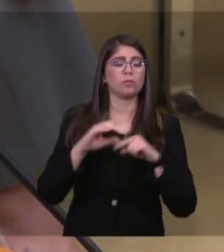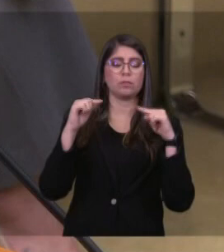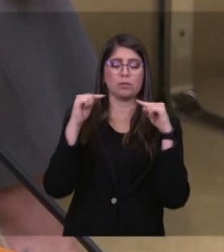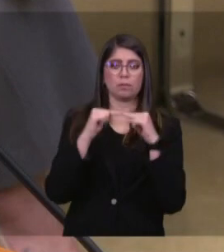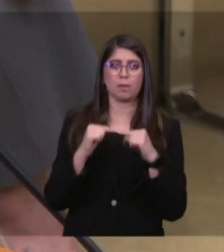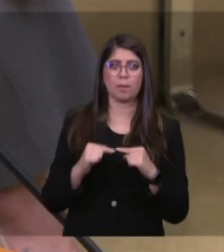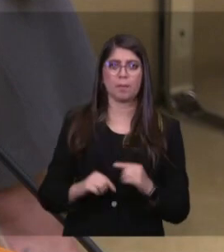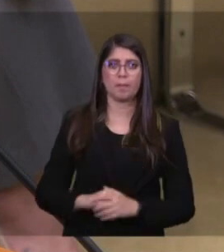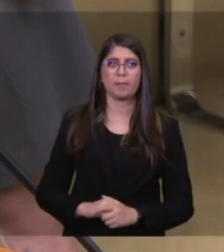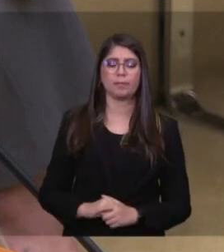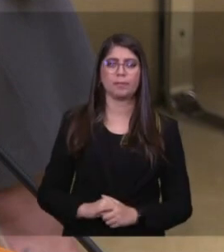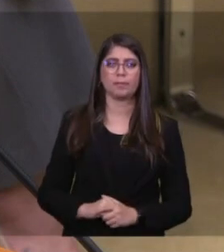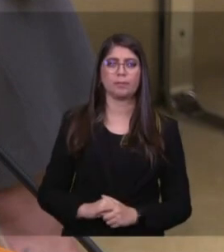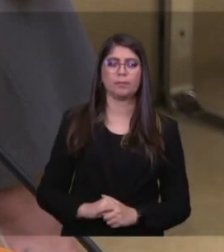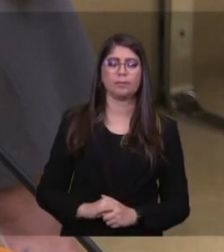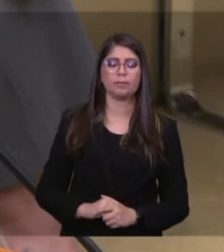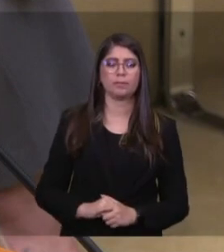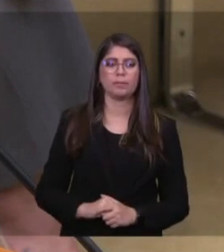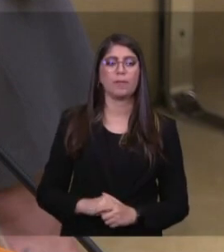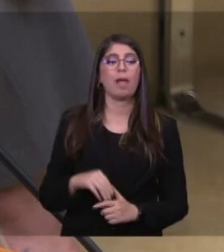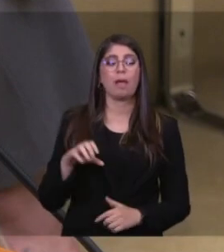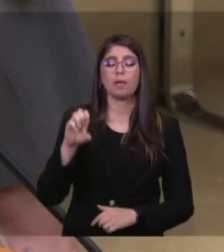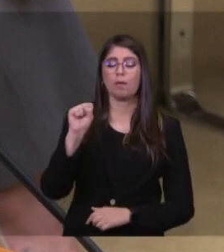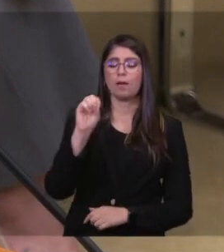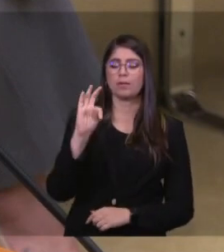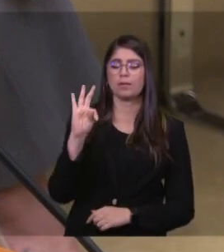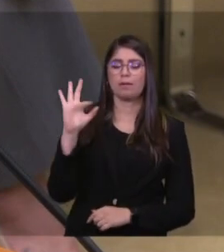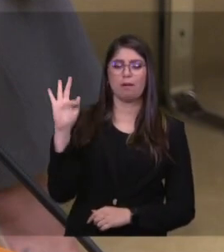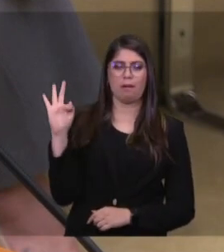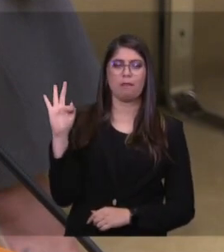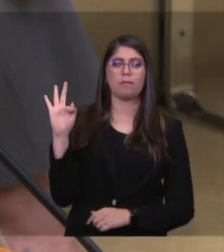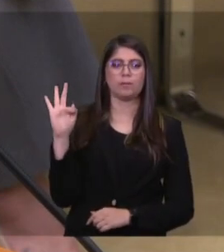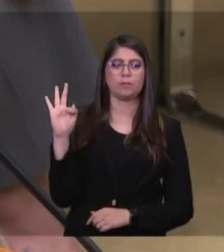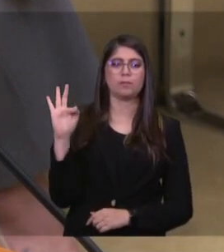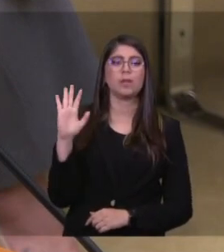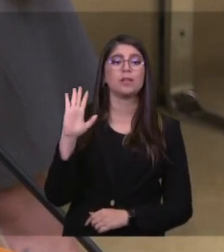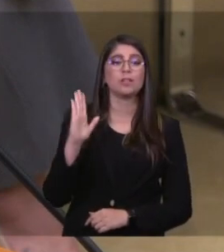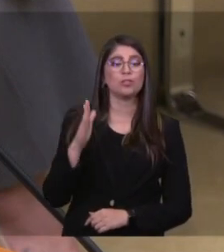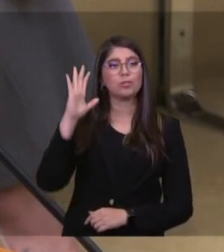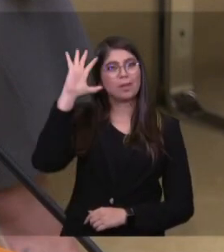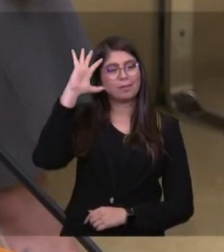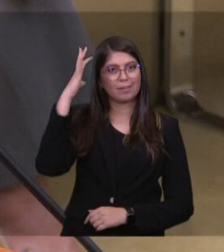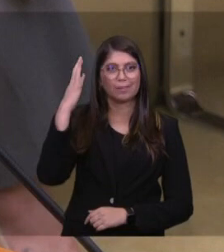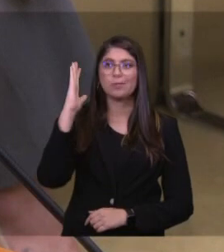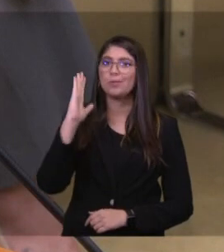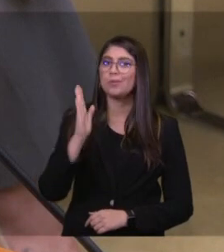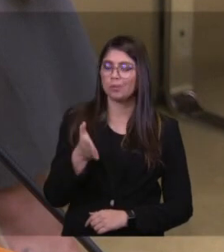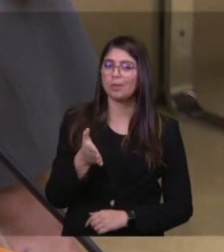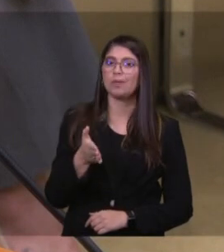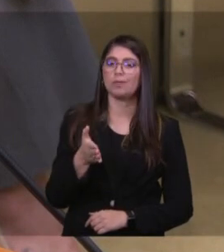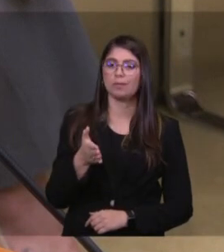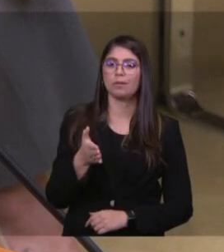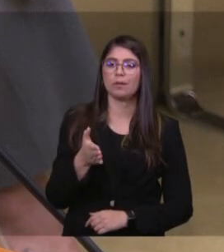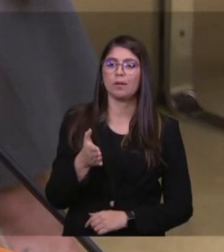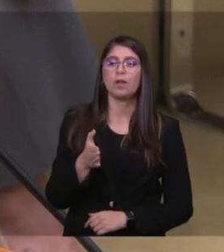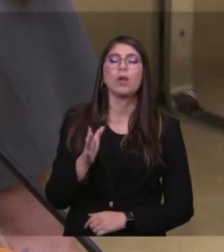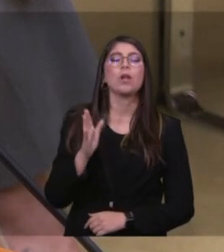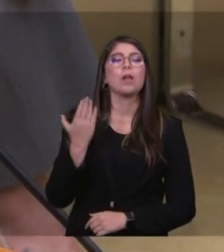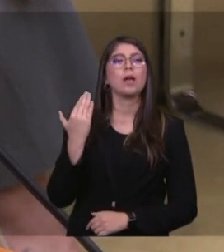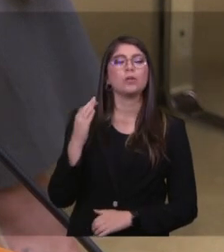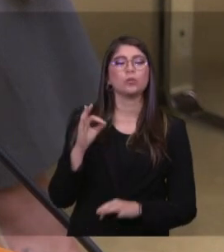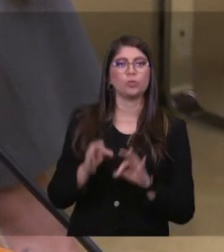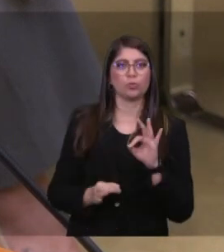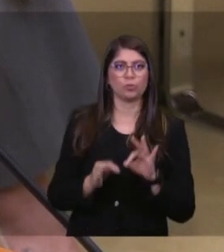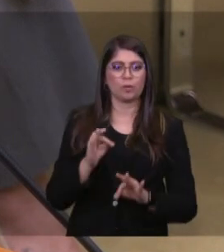Federal? Esse Supremo Tribunal Federal, ele já decidiu, vossas excelências decidiram, quando do julgamento,